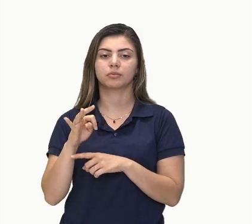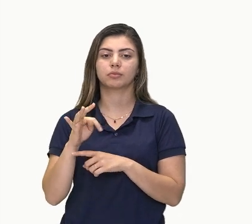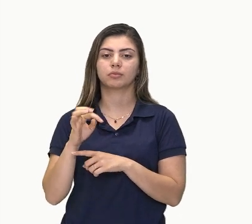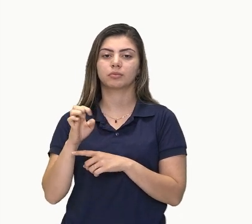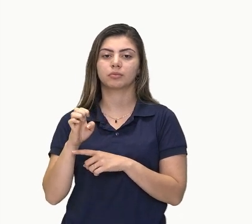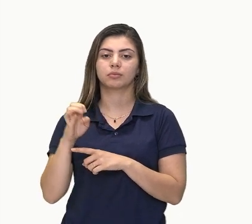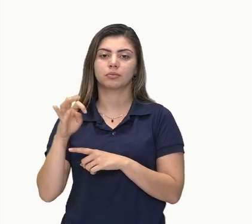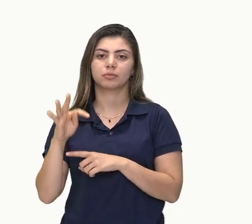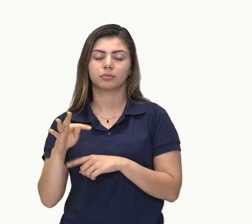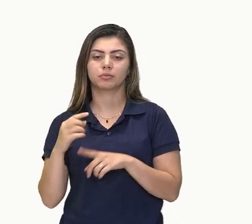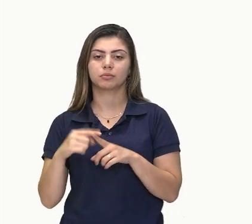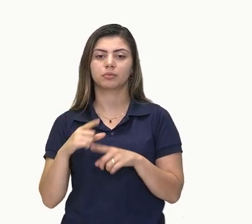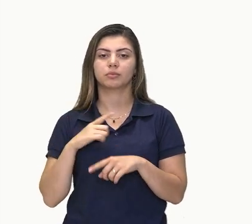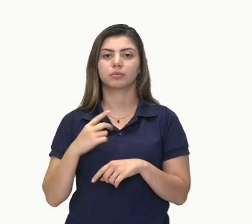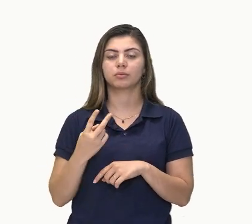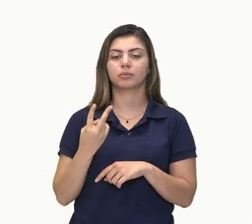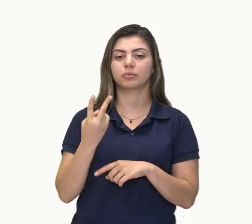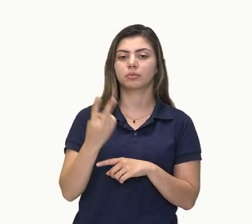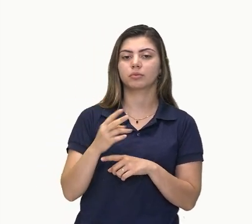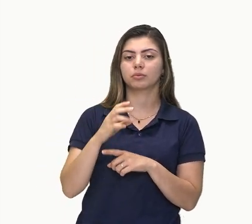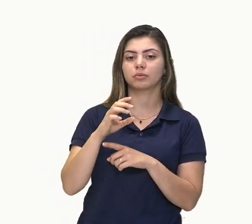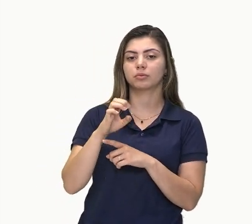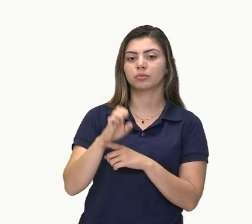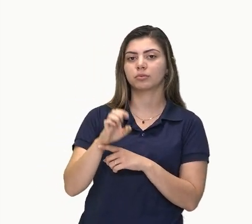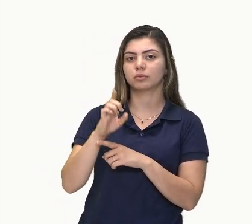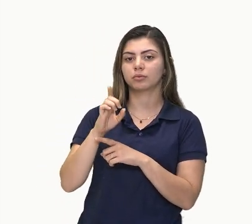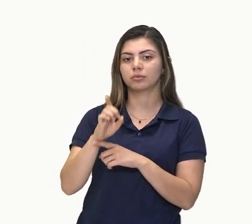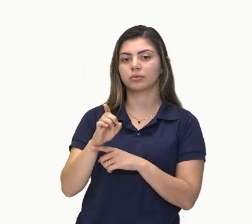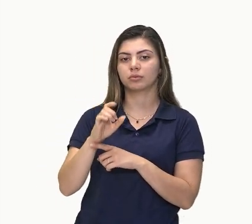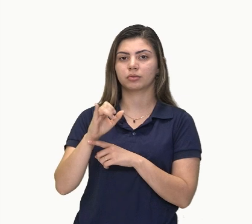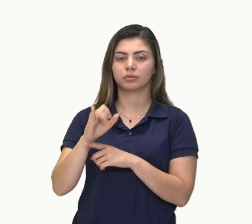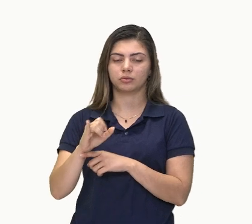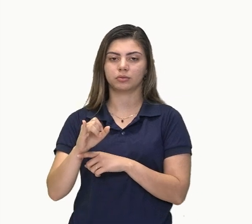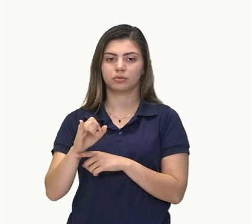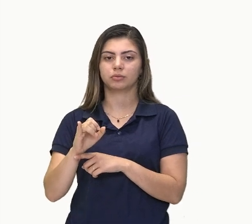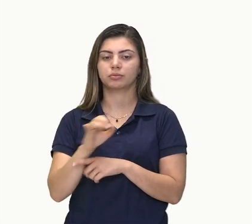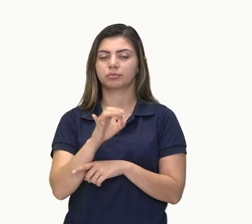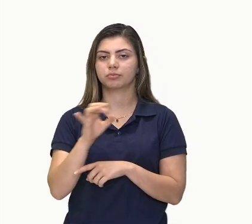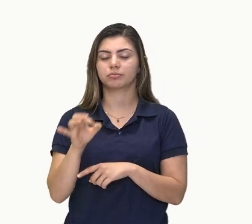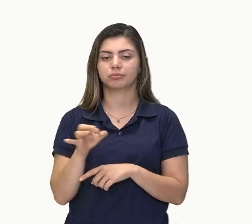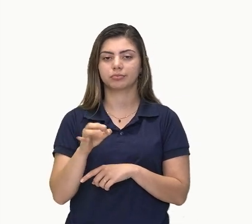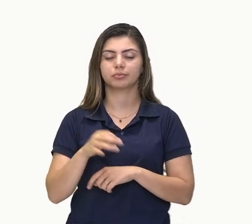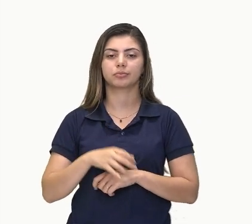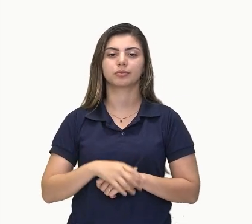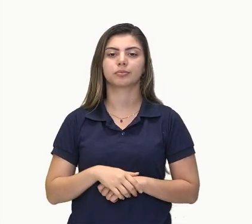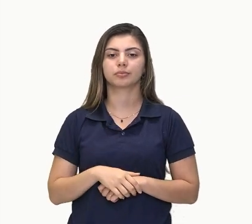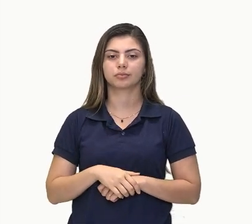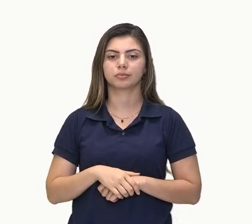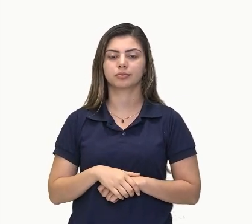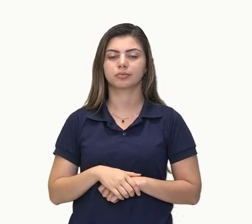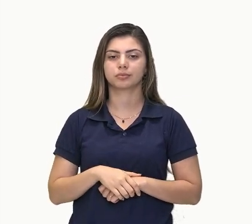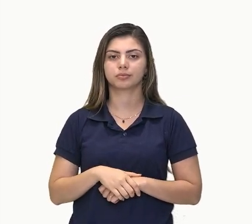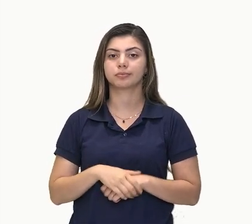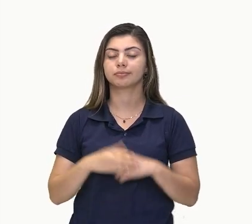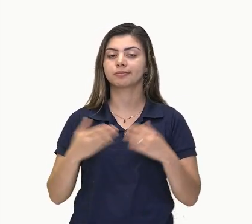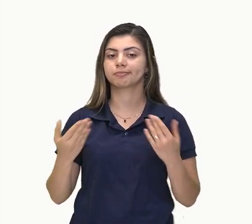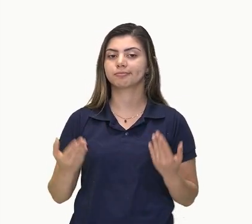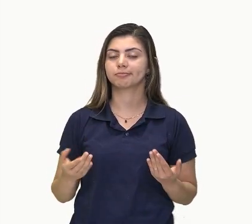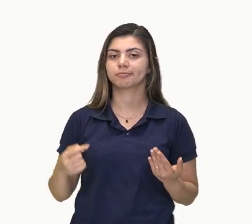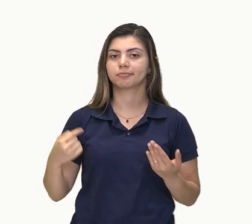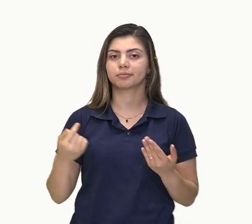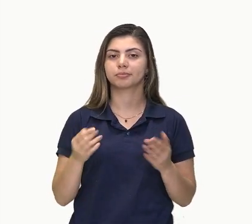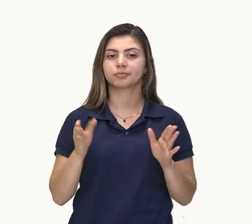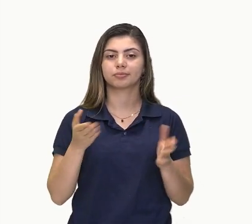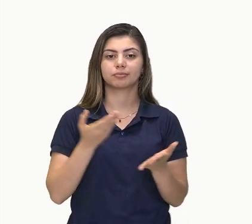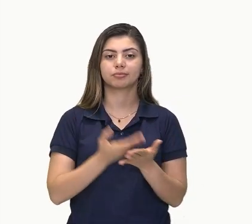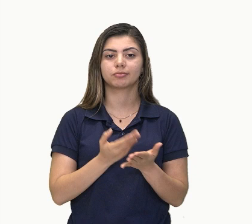2 etilamina, tá? Então são dimetilamina. Dessa forma a gente viu